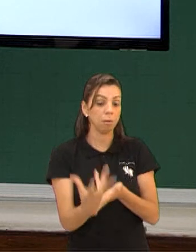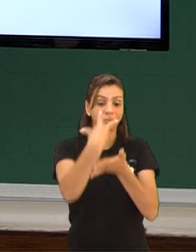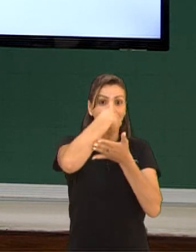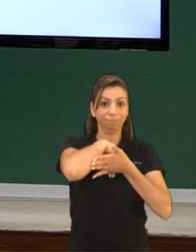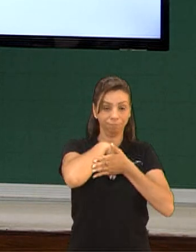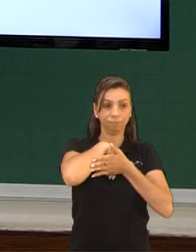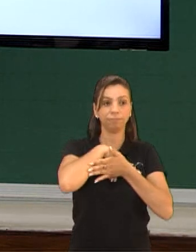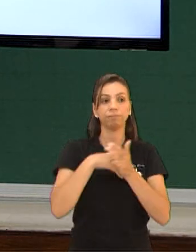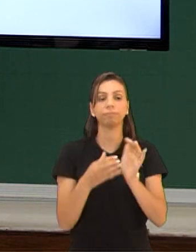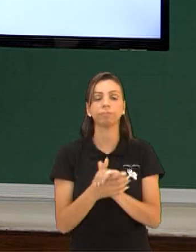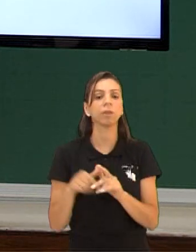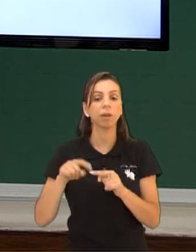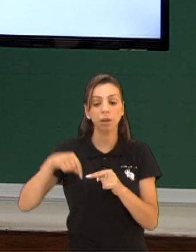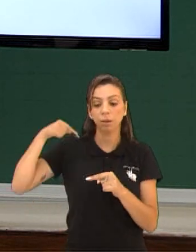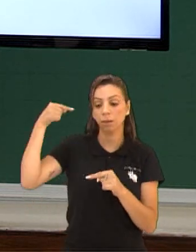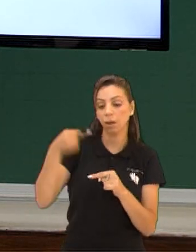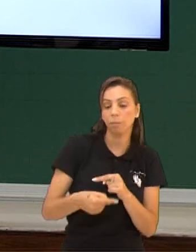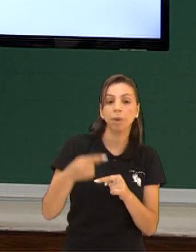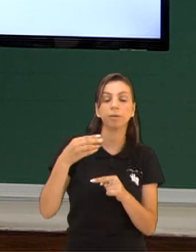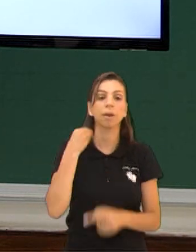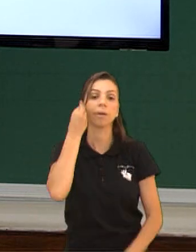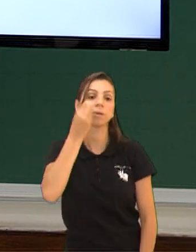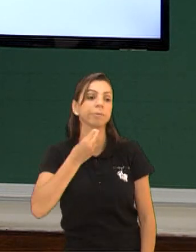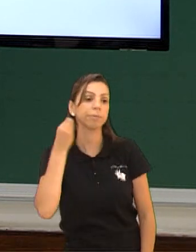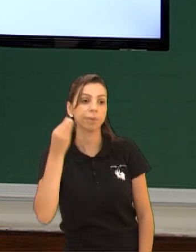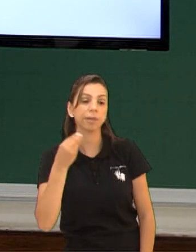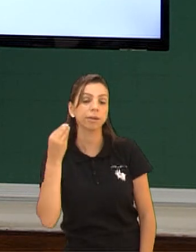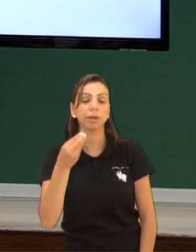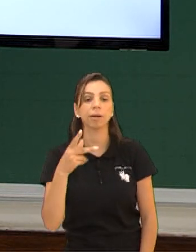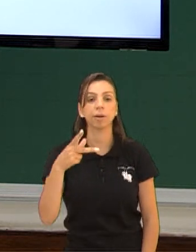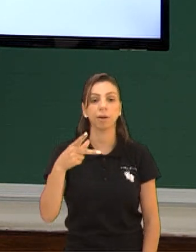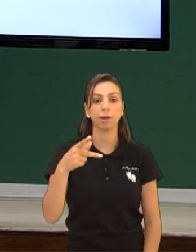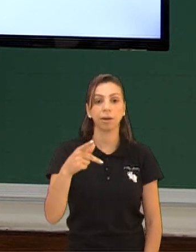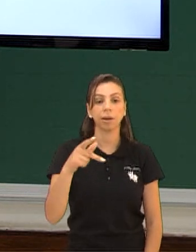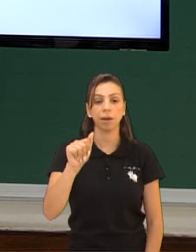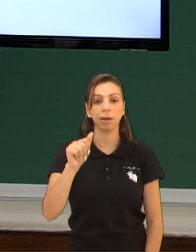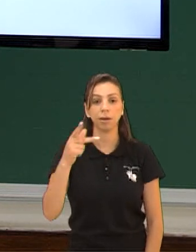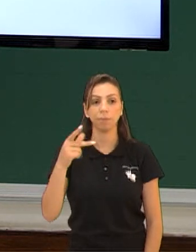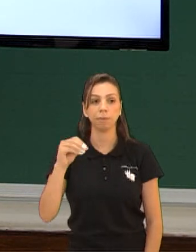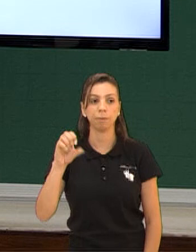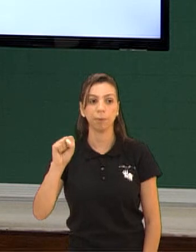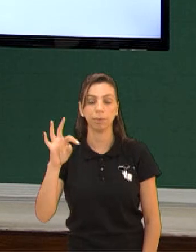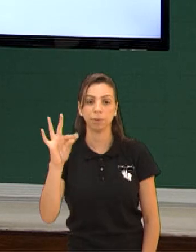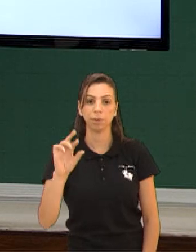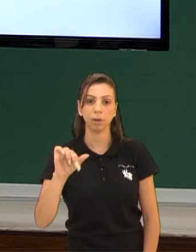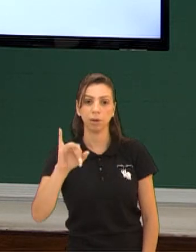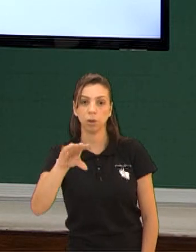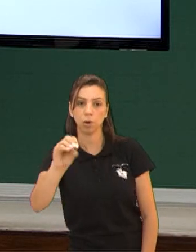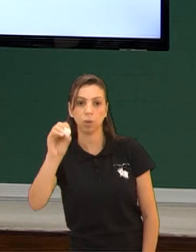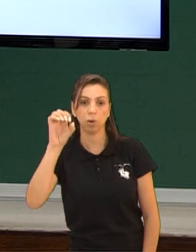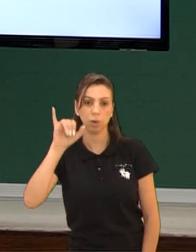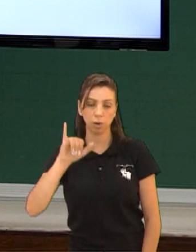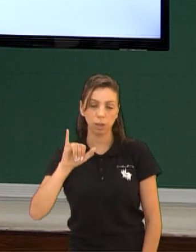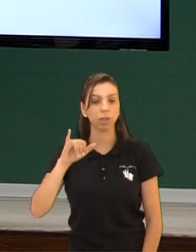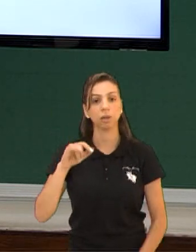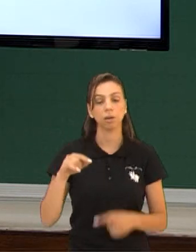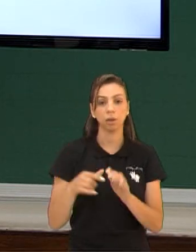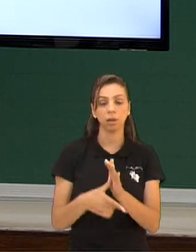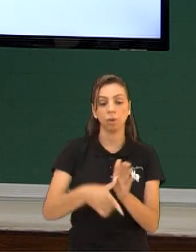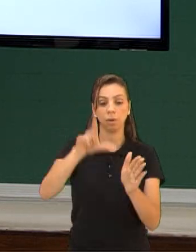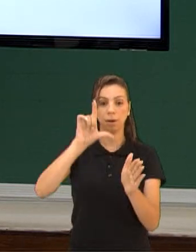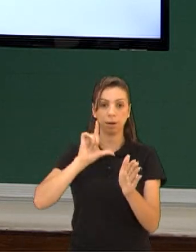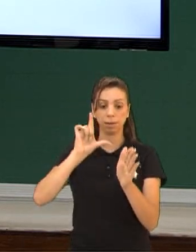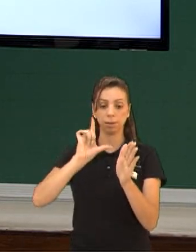dentro. E depois vem a experiência, o a posteriori, aquilo que vem depois da minha experiência. Então, antes